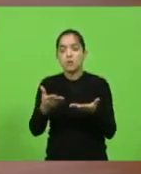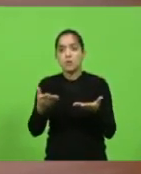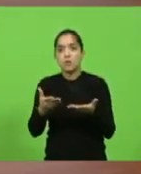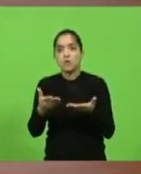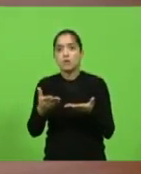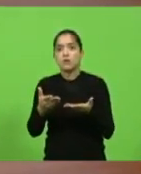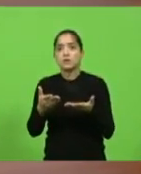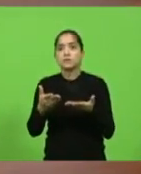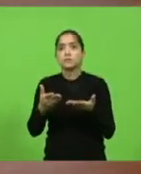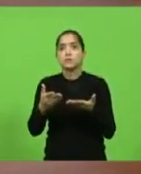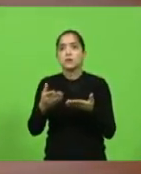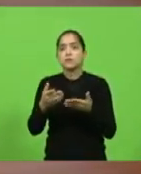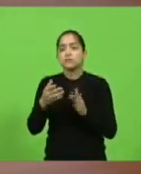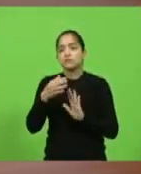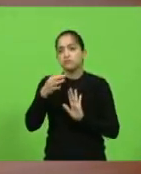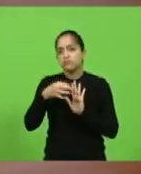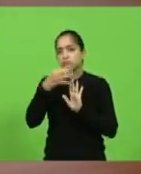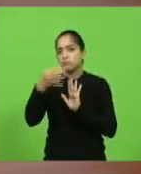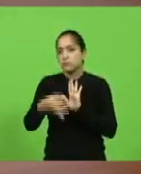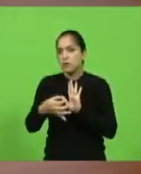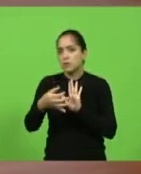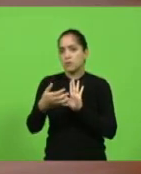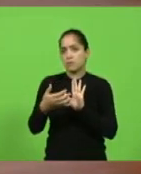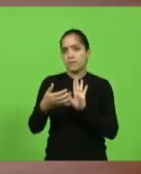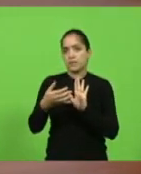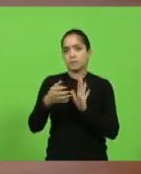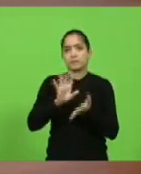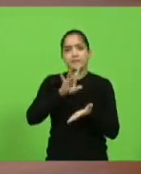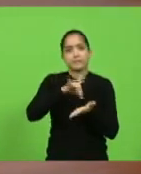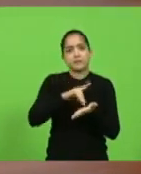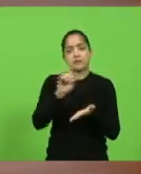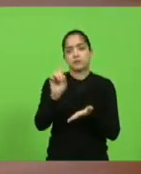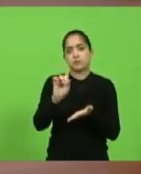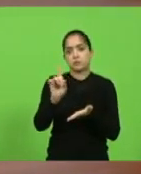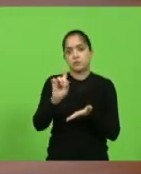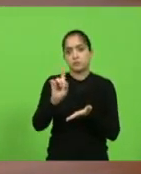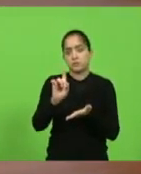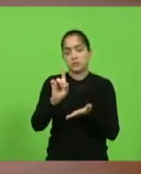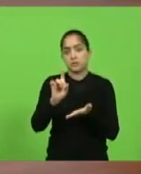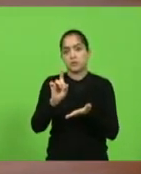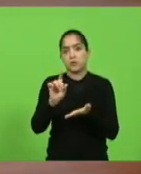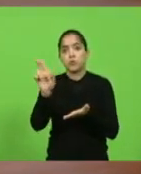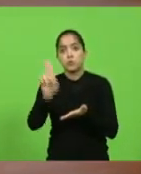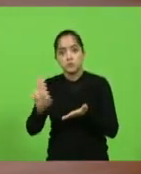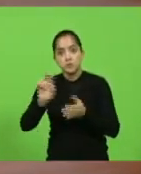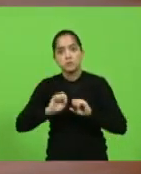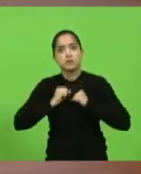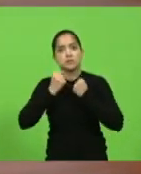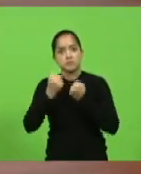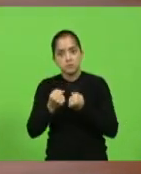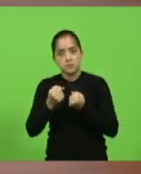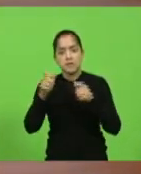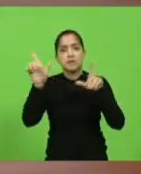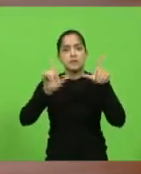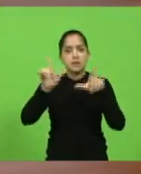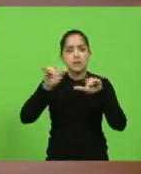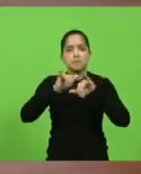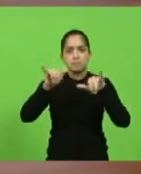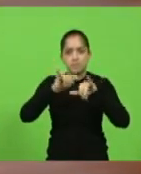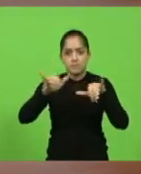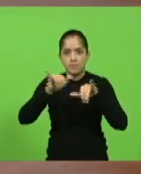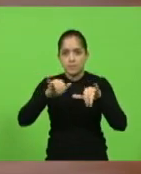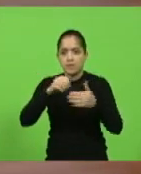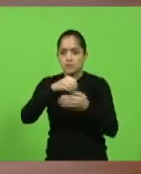um argumento inverídico utilizado pela defesa, que foi também muitas vezes repetido pela imprensa.